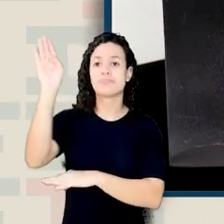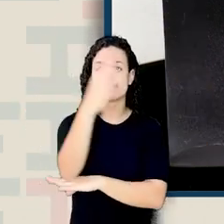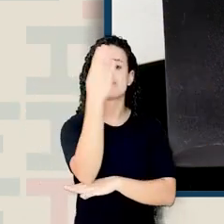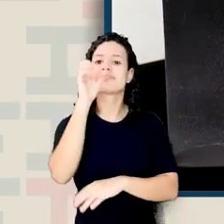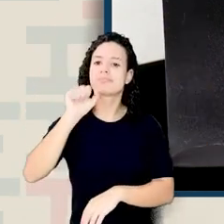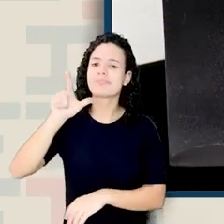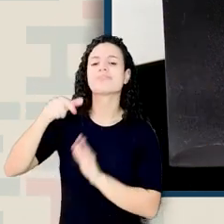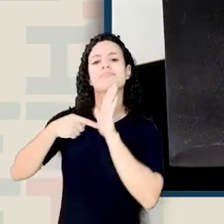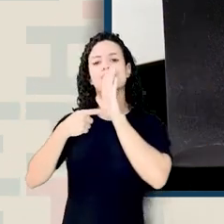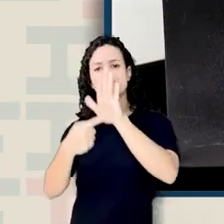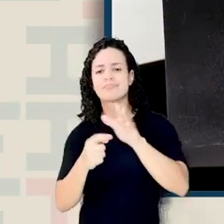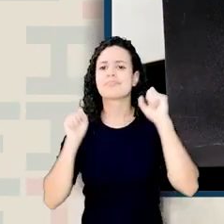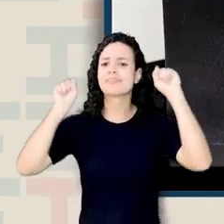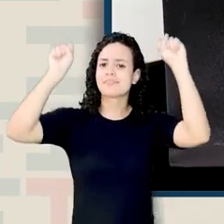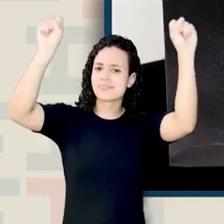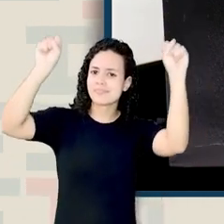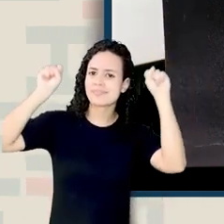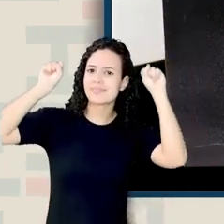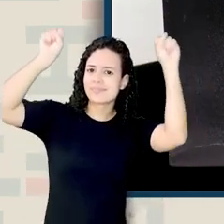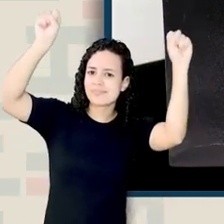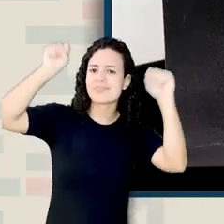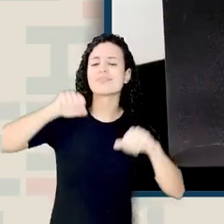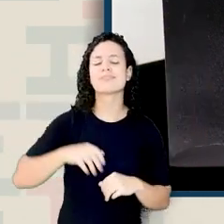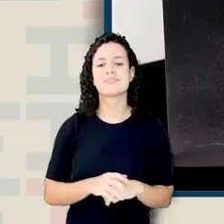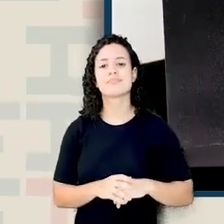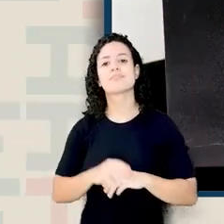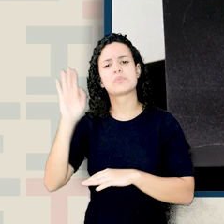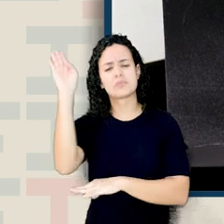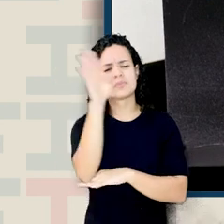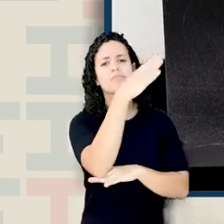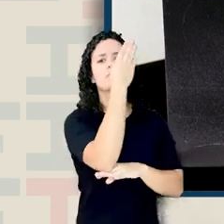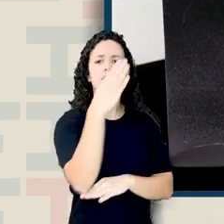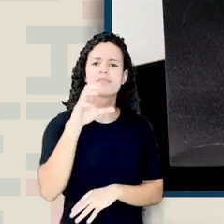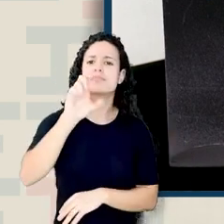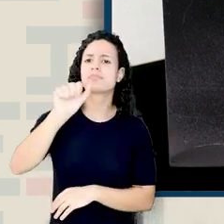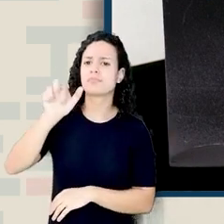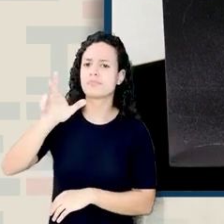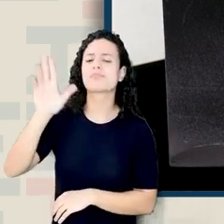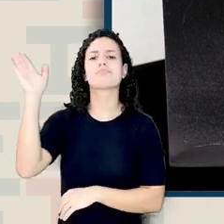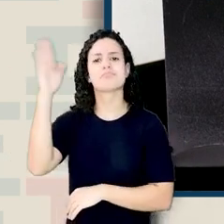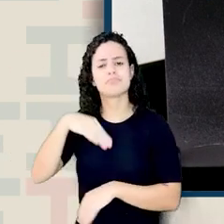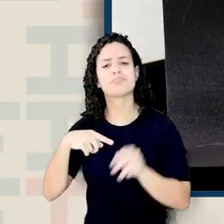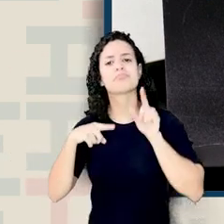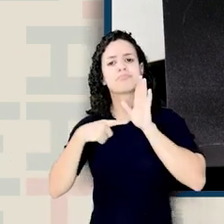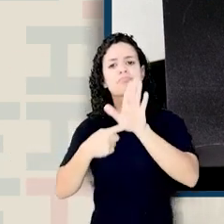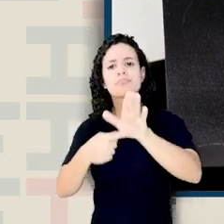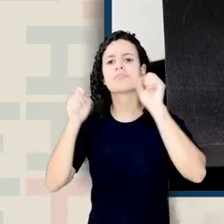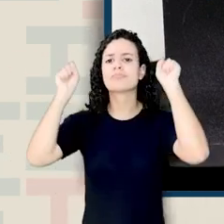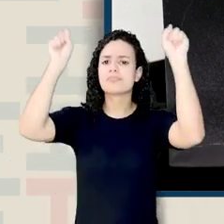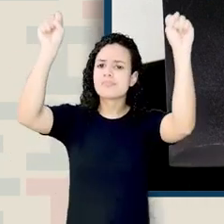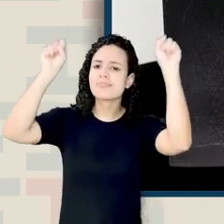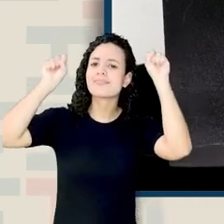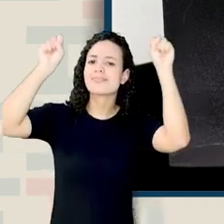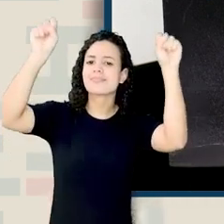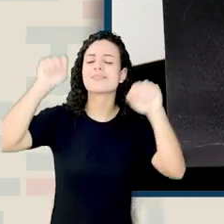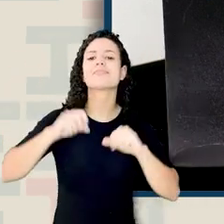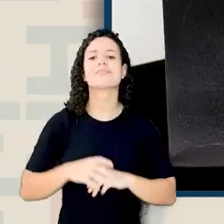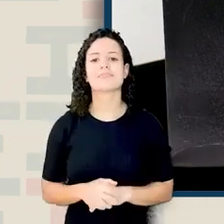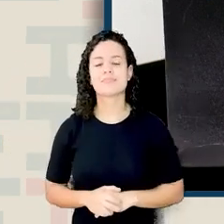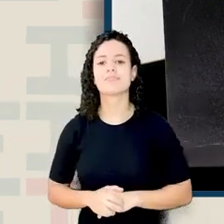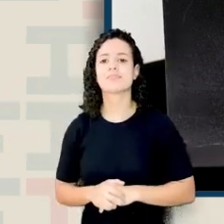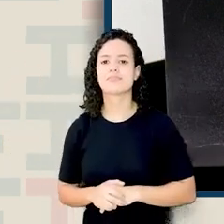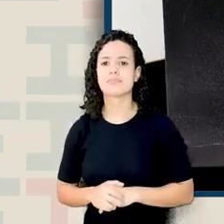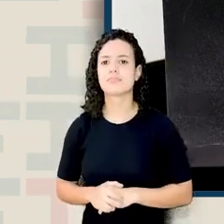eu vim me apresentar ao Xangô, Xangô. Maracatu solá, eu vim me apresentar ao Xangô, Xangô.